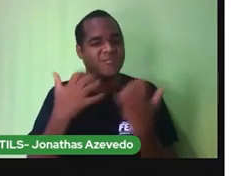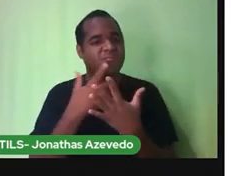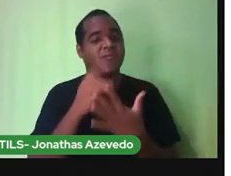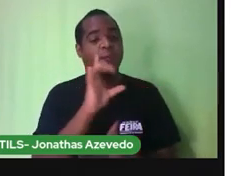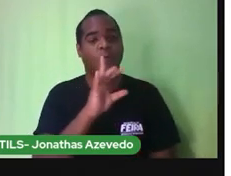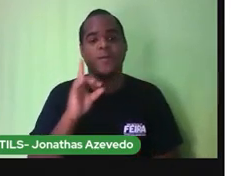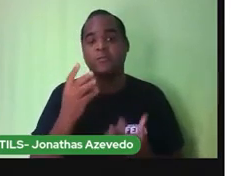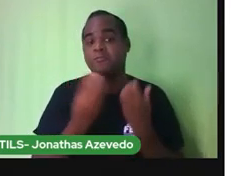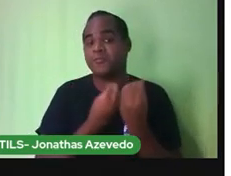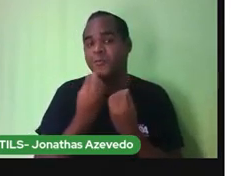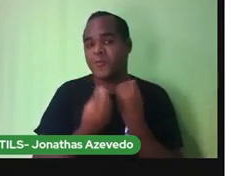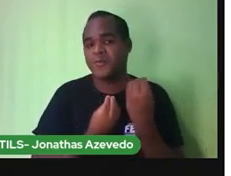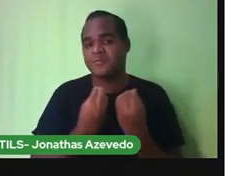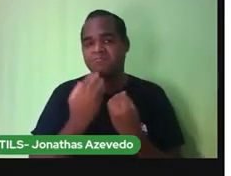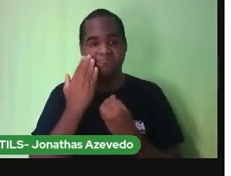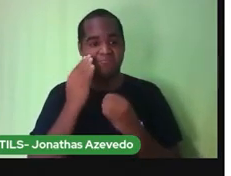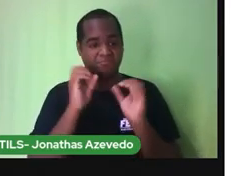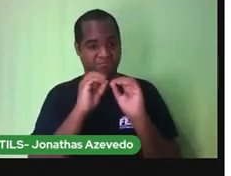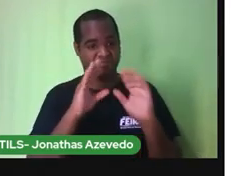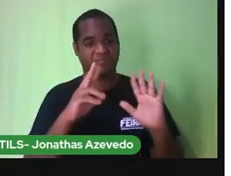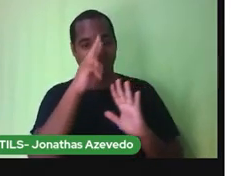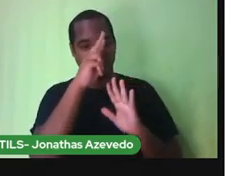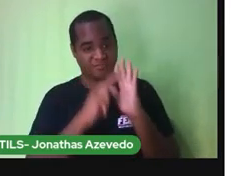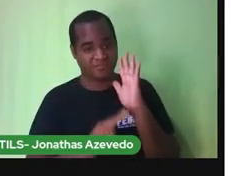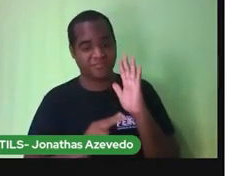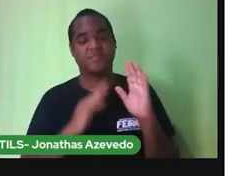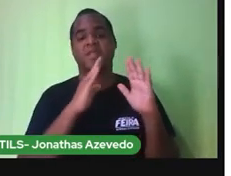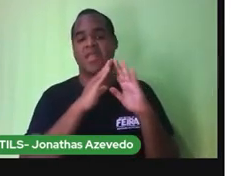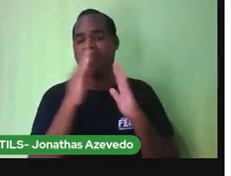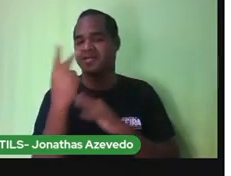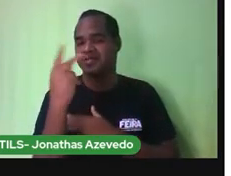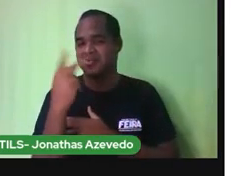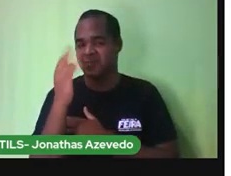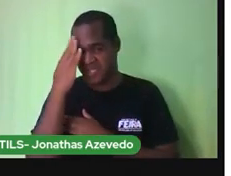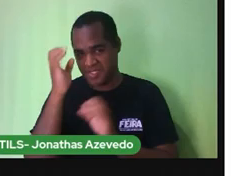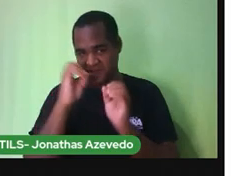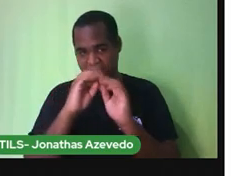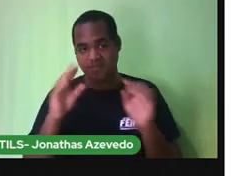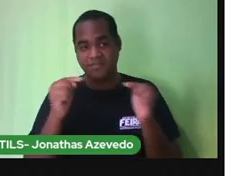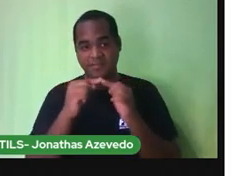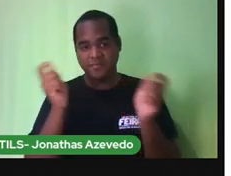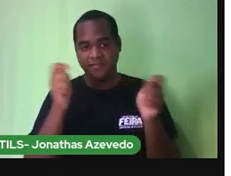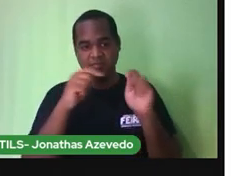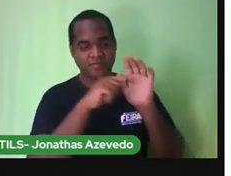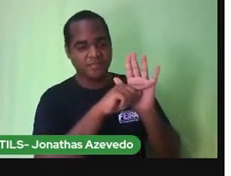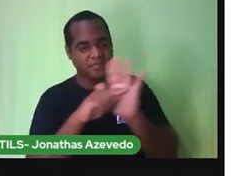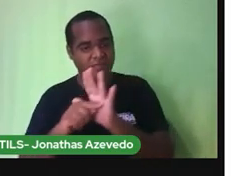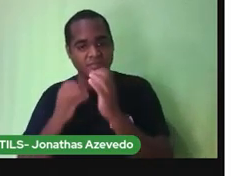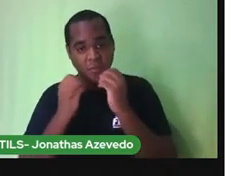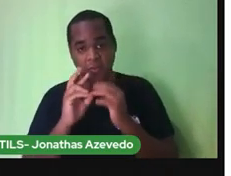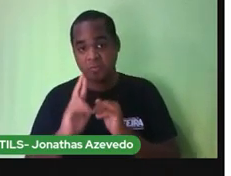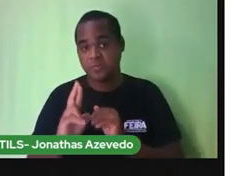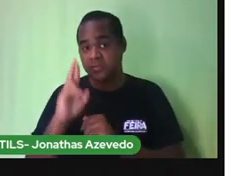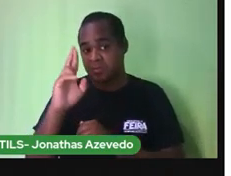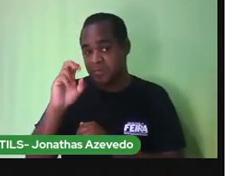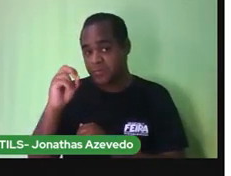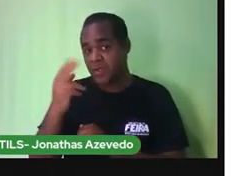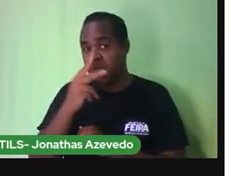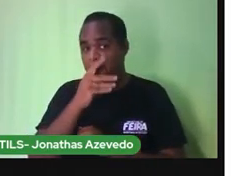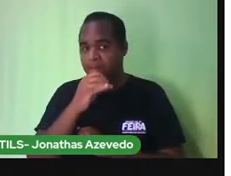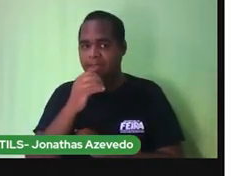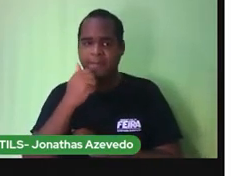você vai fazer essa leitura aí na sua casa com alguém que possa te ajudar seja um responsável